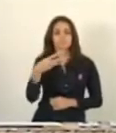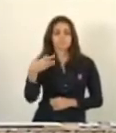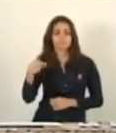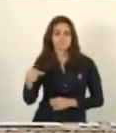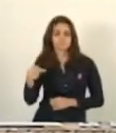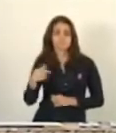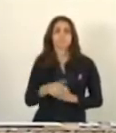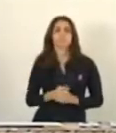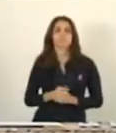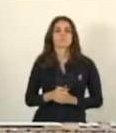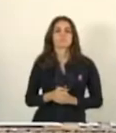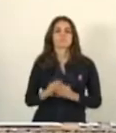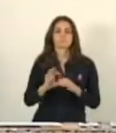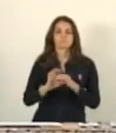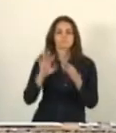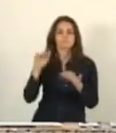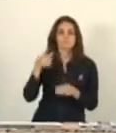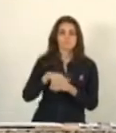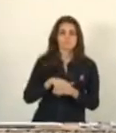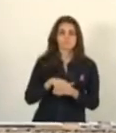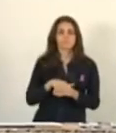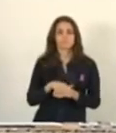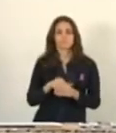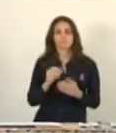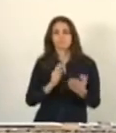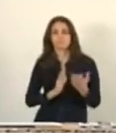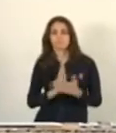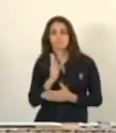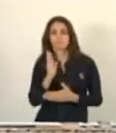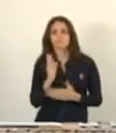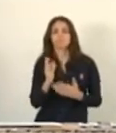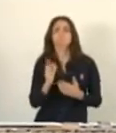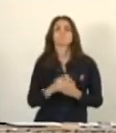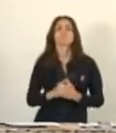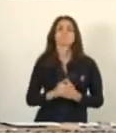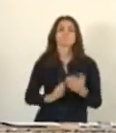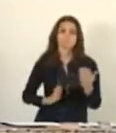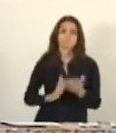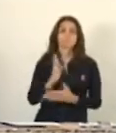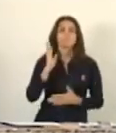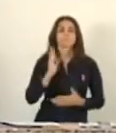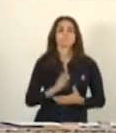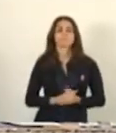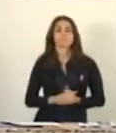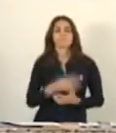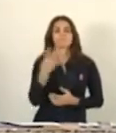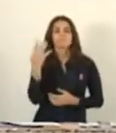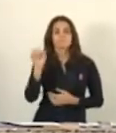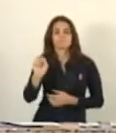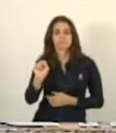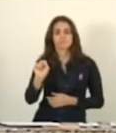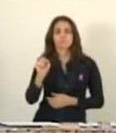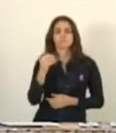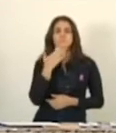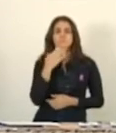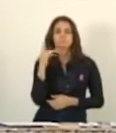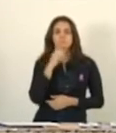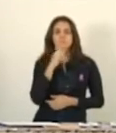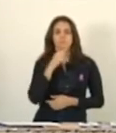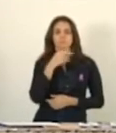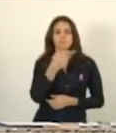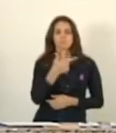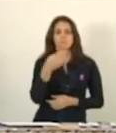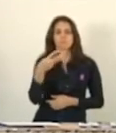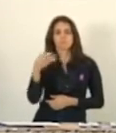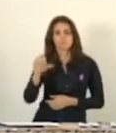237-2021, em votação. Os deputados que aprovam permaneçam como se encontram, os contrários manifestem. Aprovado. 48, requerimento de urgência